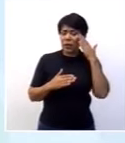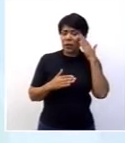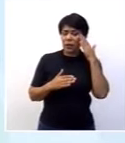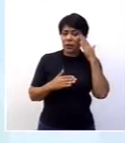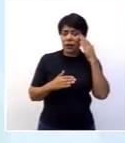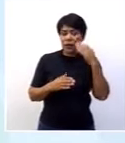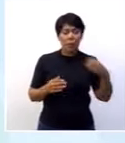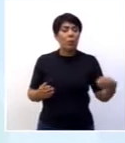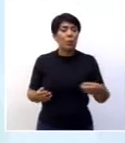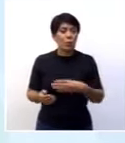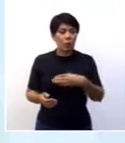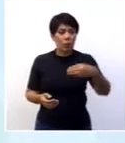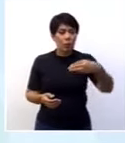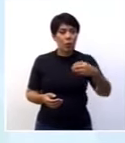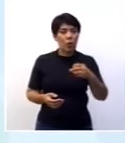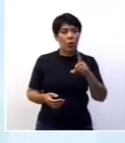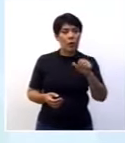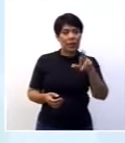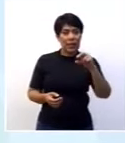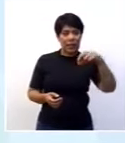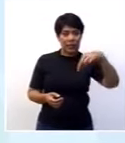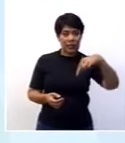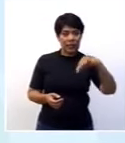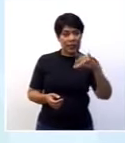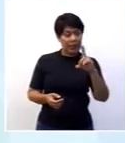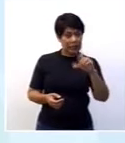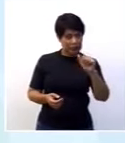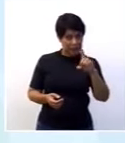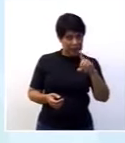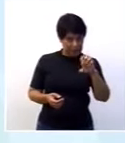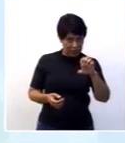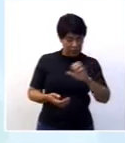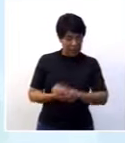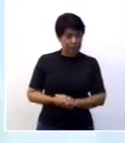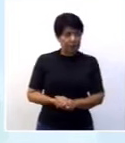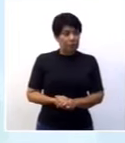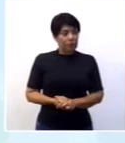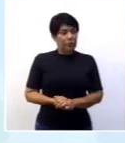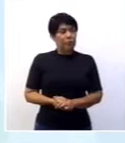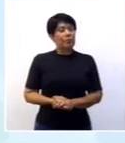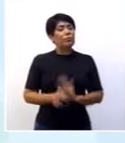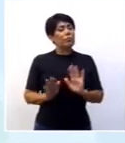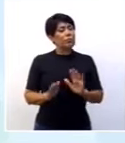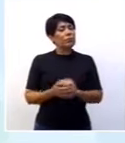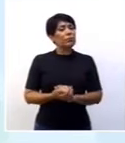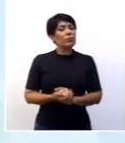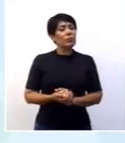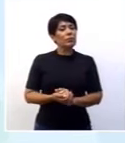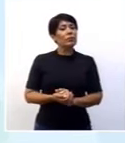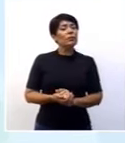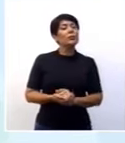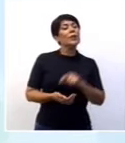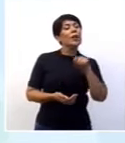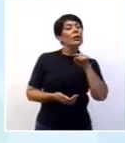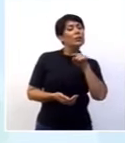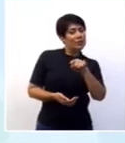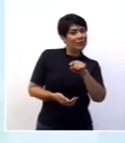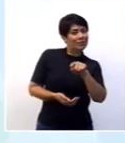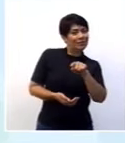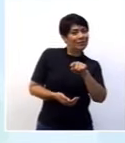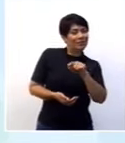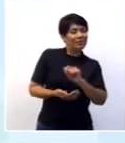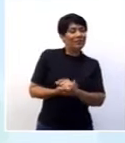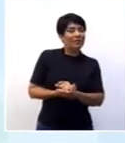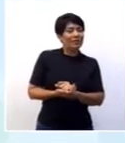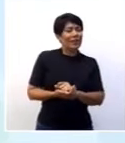ideias de modernidade. Tá bom? Por favor, pode passar. Bom, e você? Vai